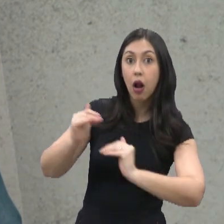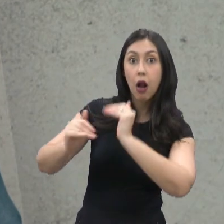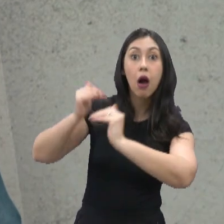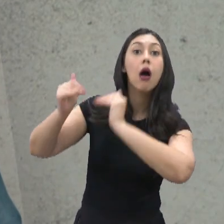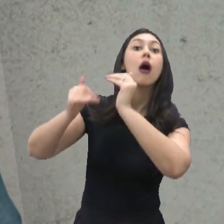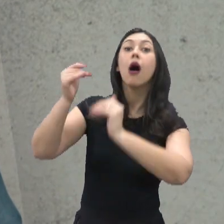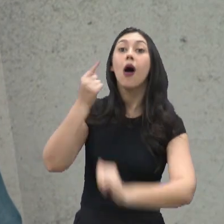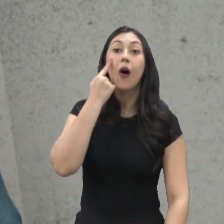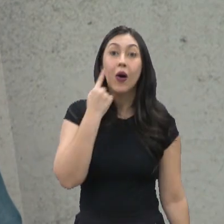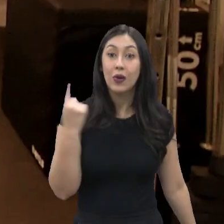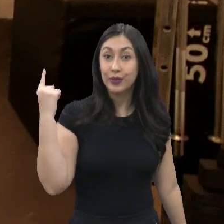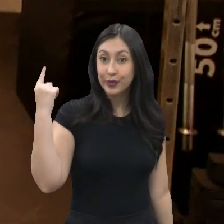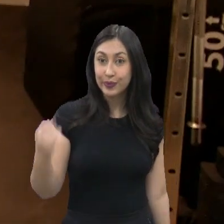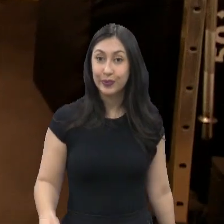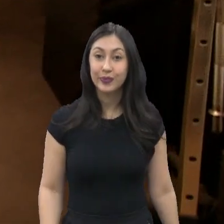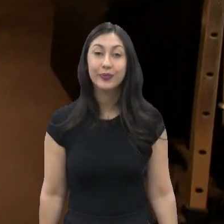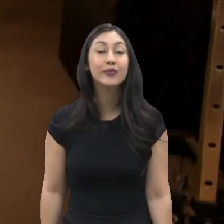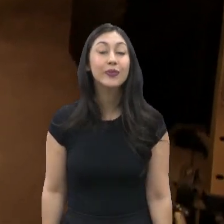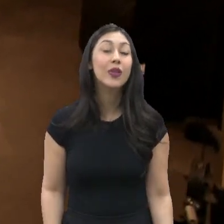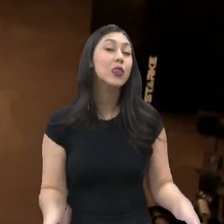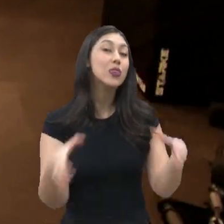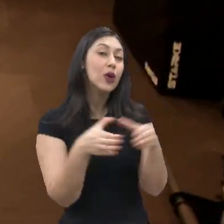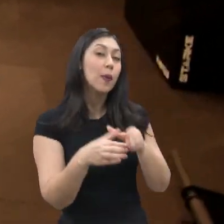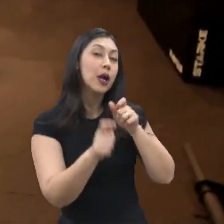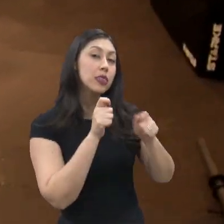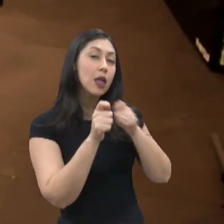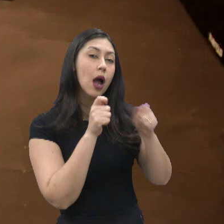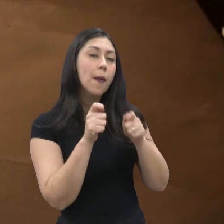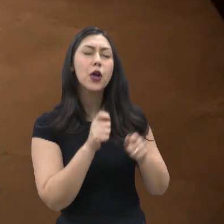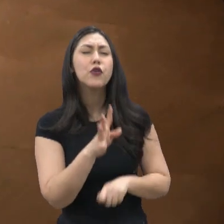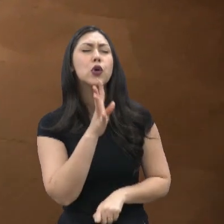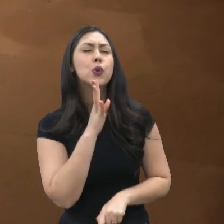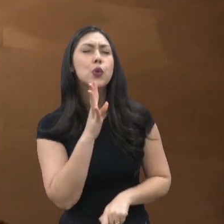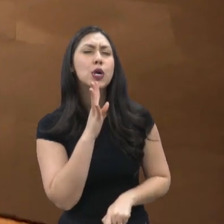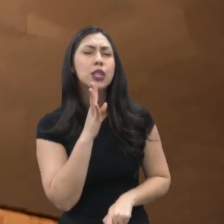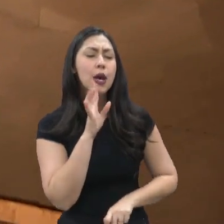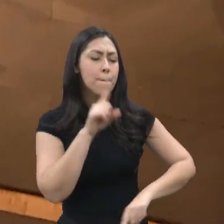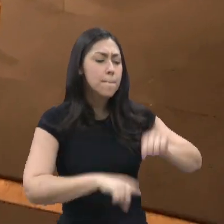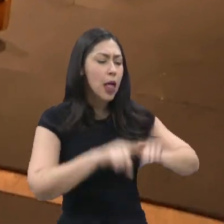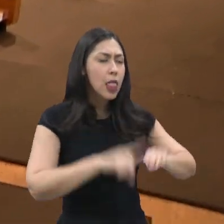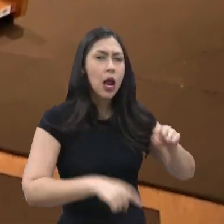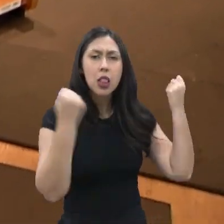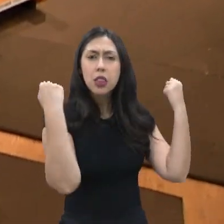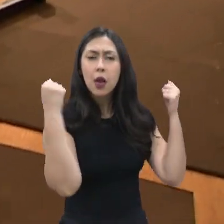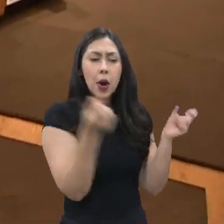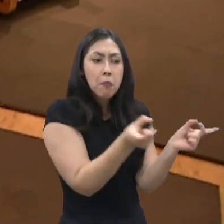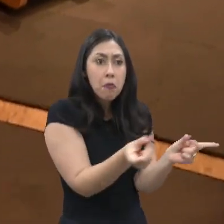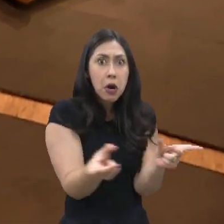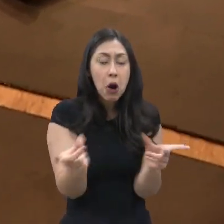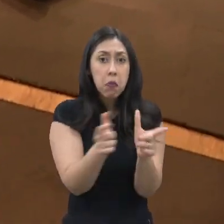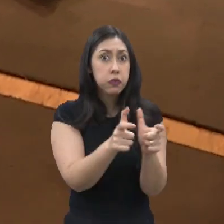viu? Dá só uma olhada. A nossa equipe de reportagem foi entender o crescimento no mercado de equipamentos para atividade